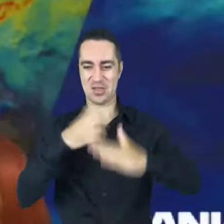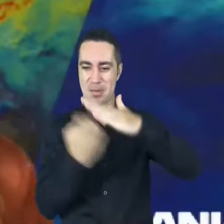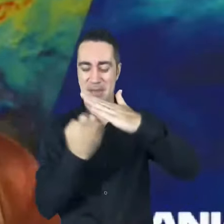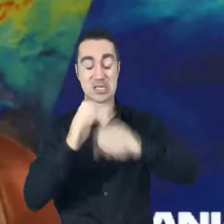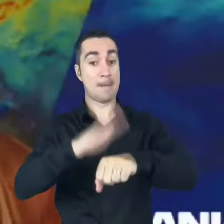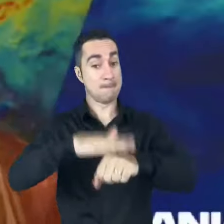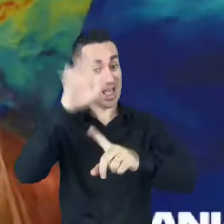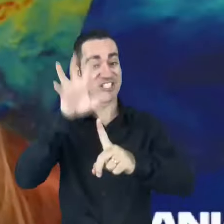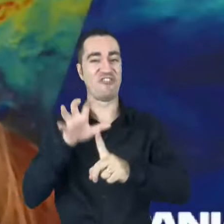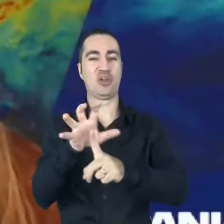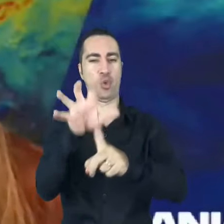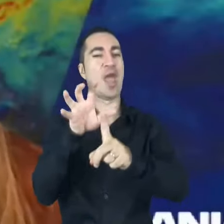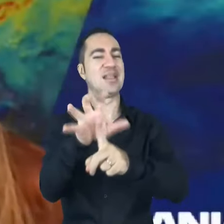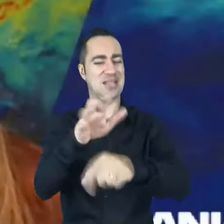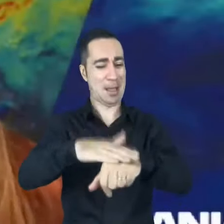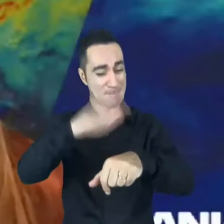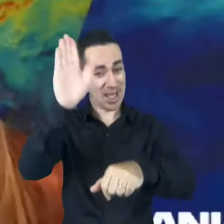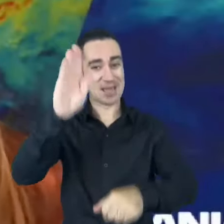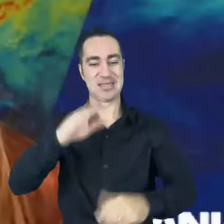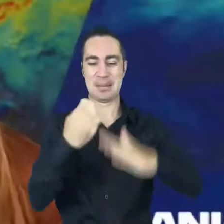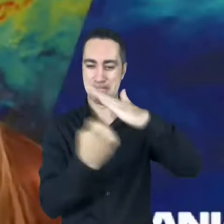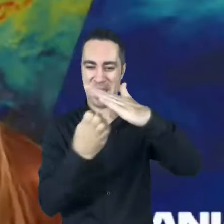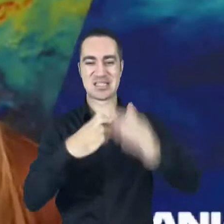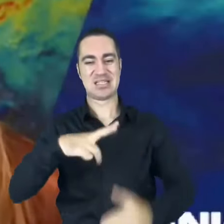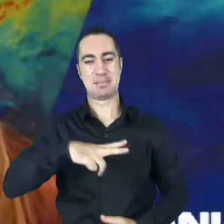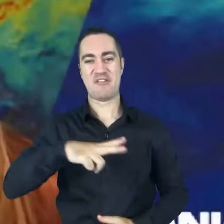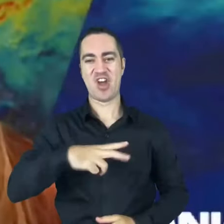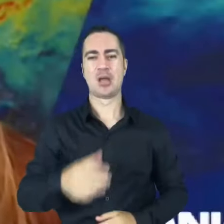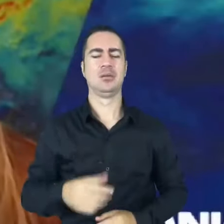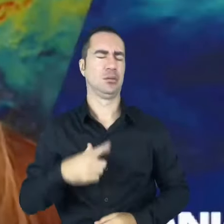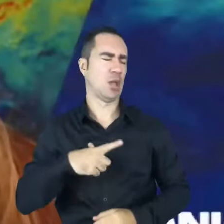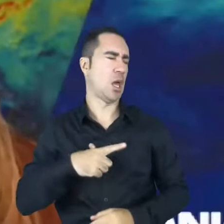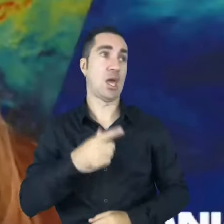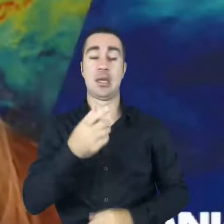teve. Temos empresas de trilhões de dólares,